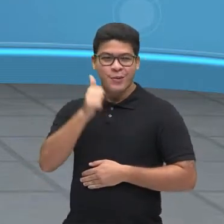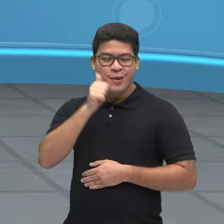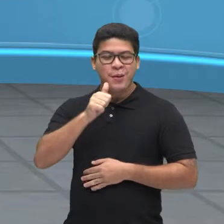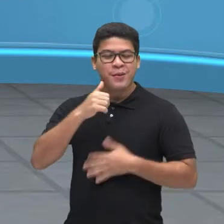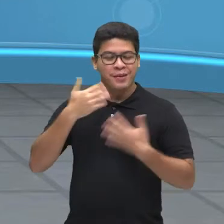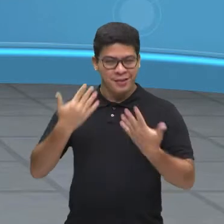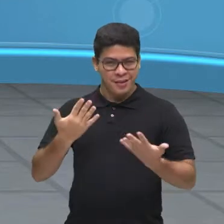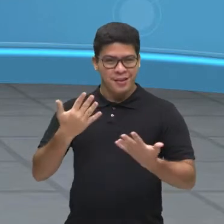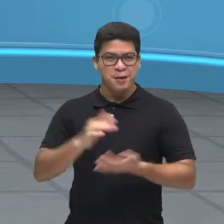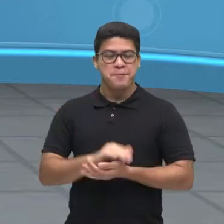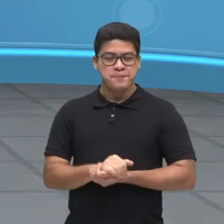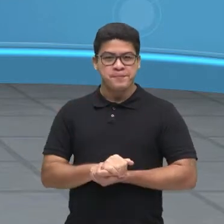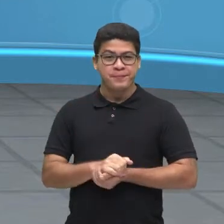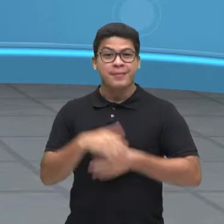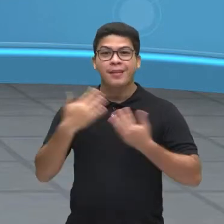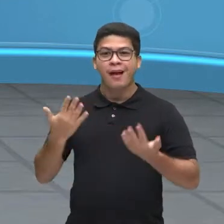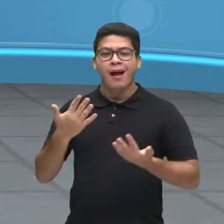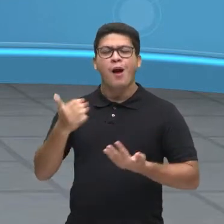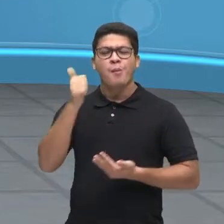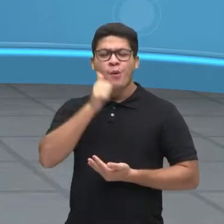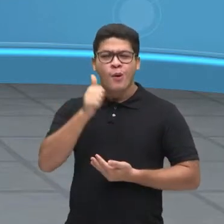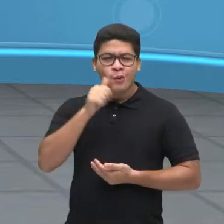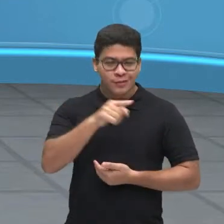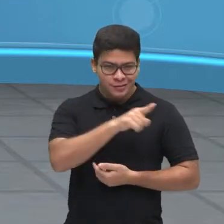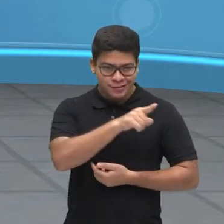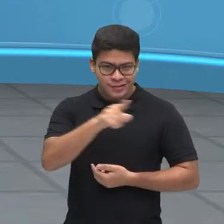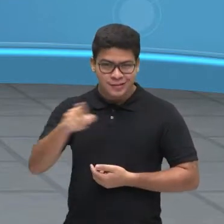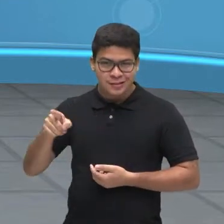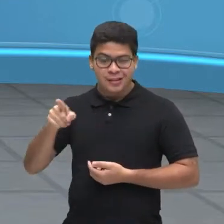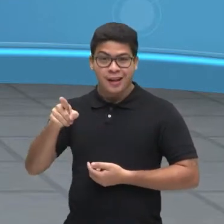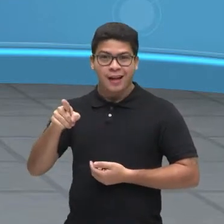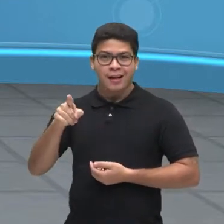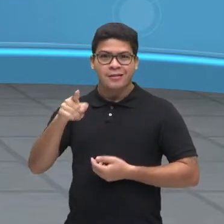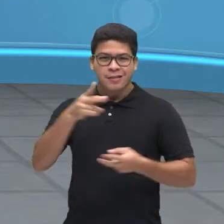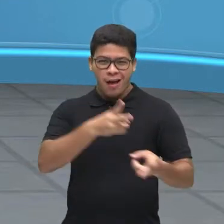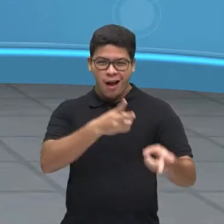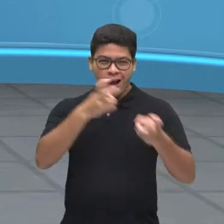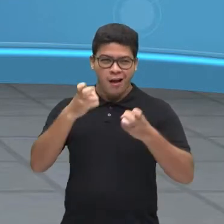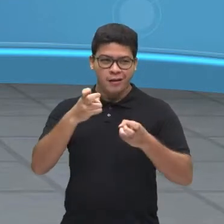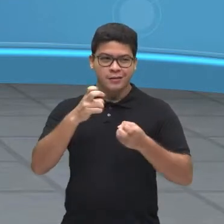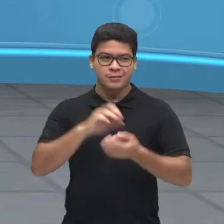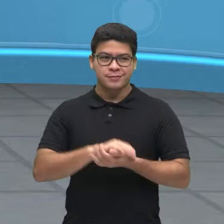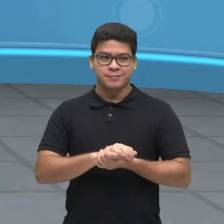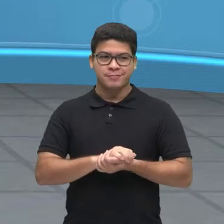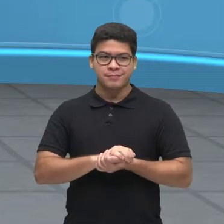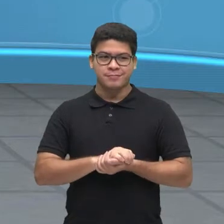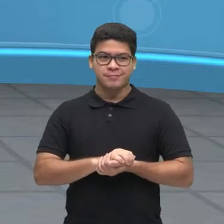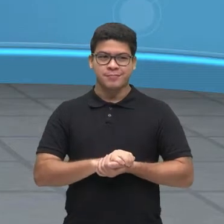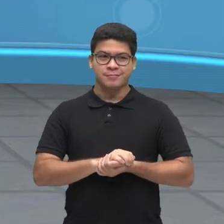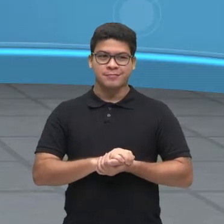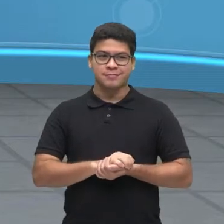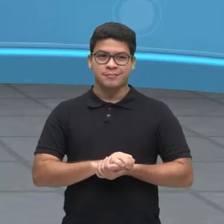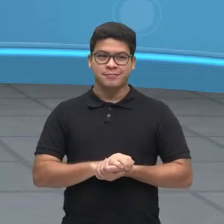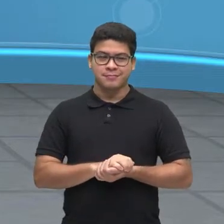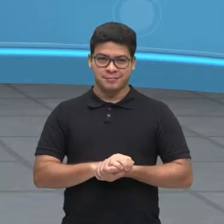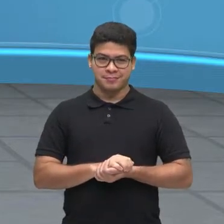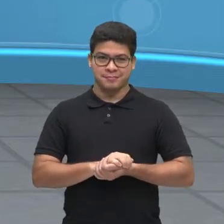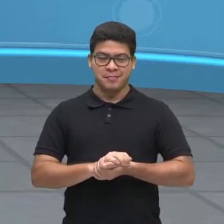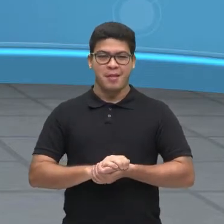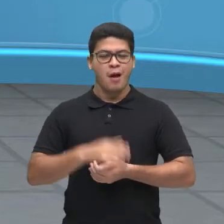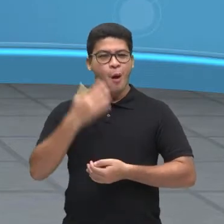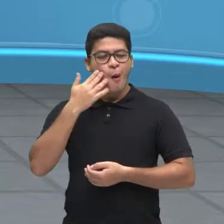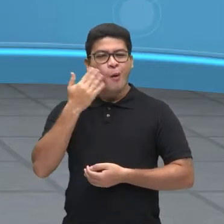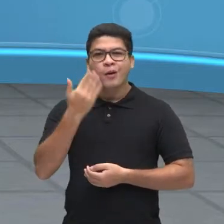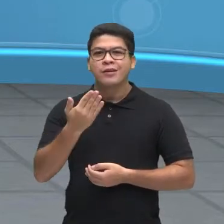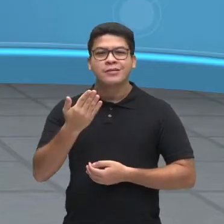né? Principalmente aí para as meninas que pensam, né, um dia se tornar aí uma atleta, ou